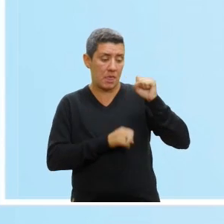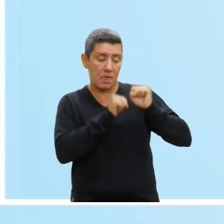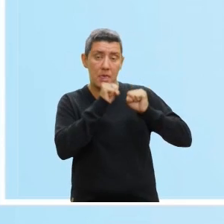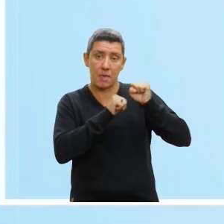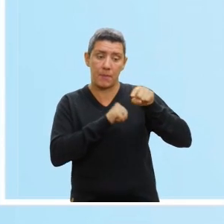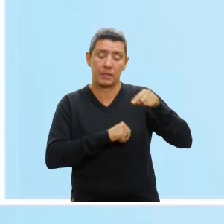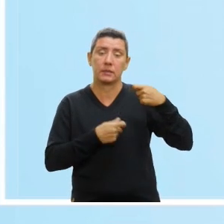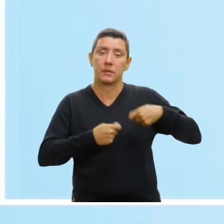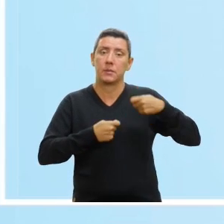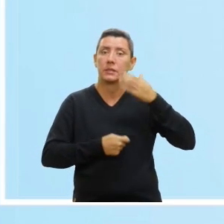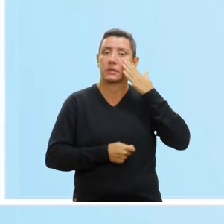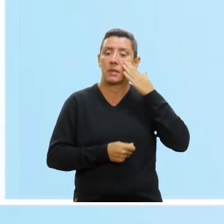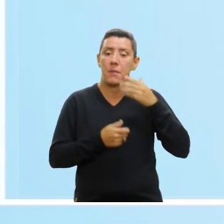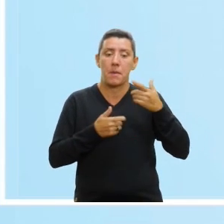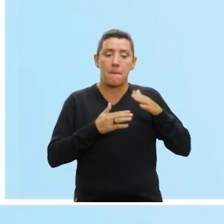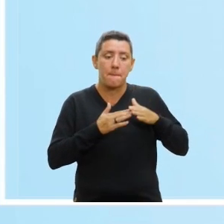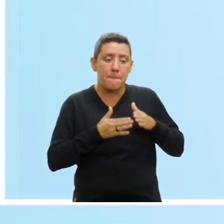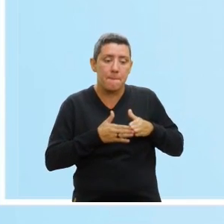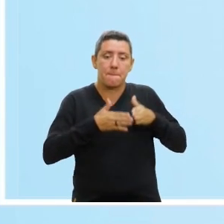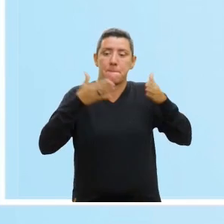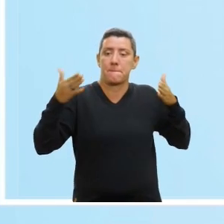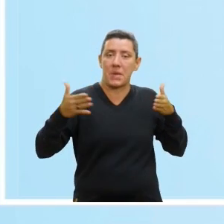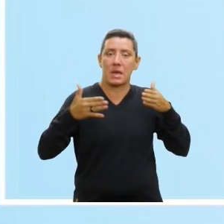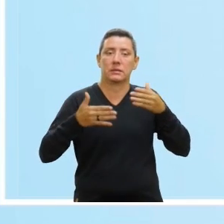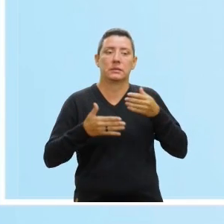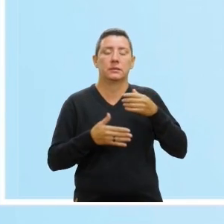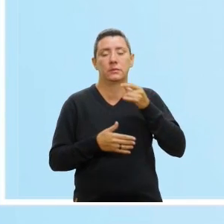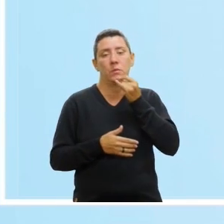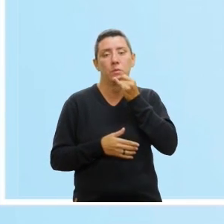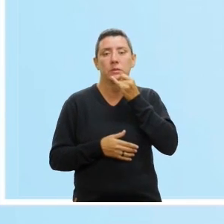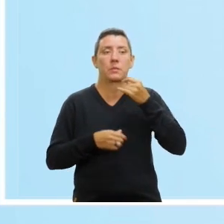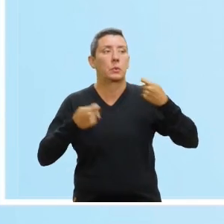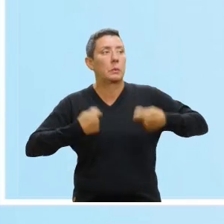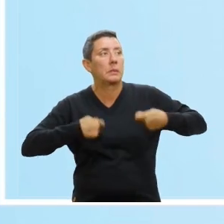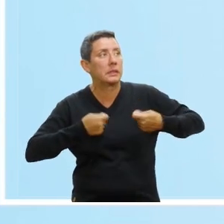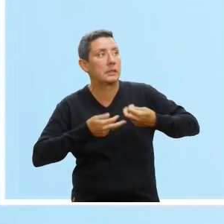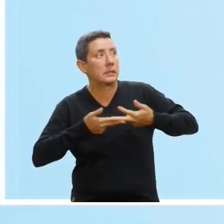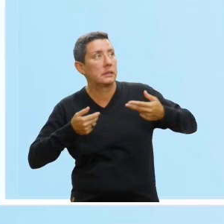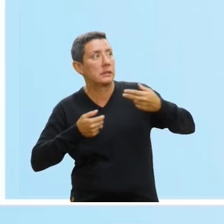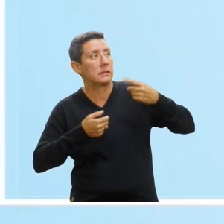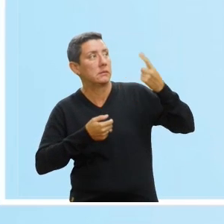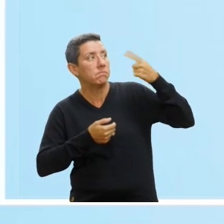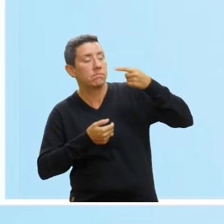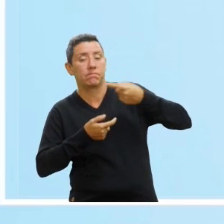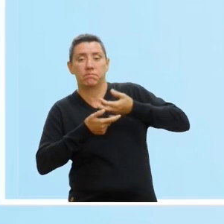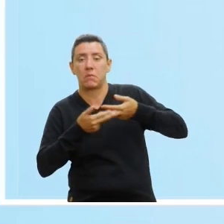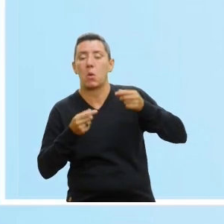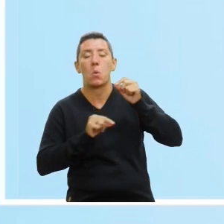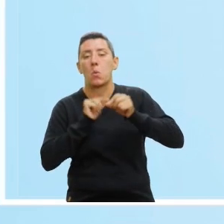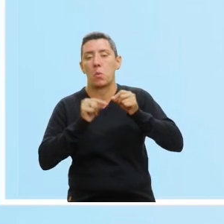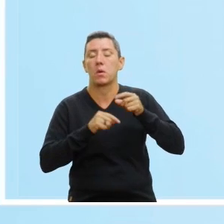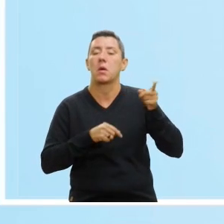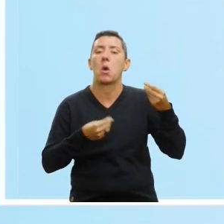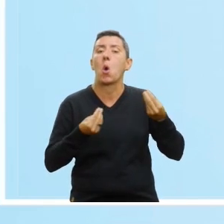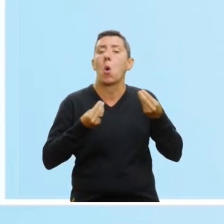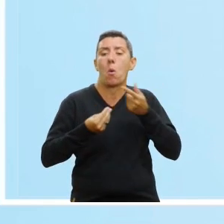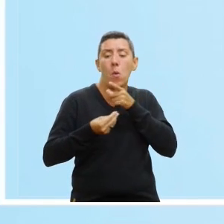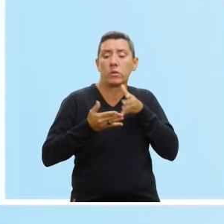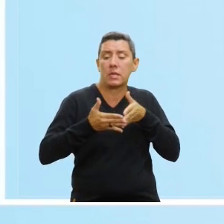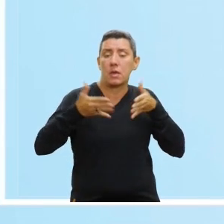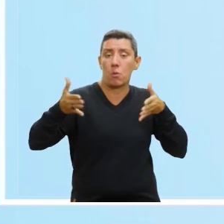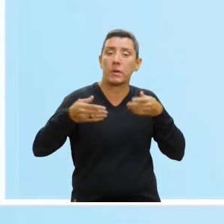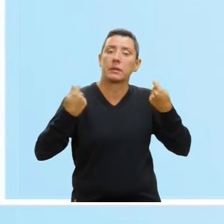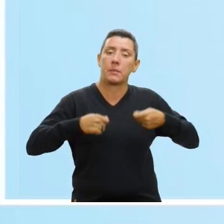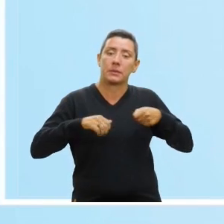precisa aumentar a quantidade, seja por demanda de mercado, por necessidade. O que ela precisa? Ela precisa de mais pares de fibra